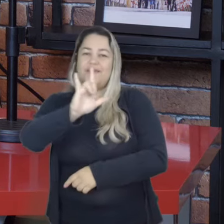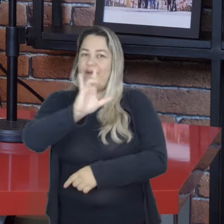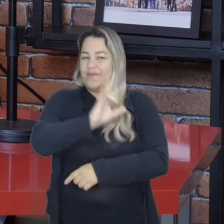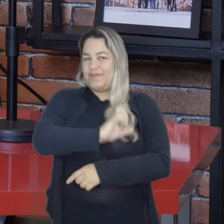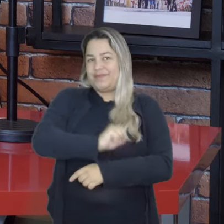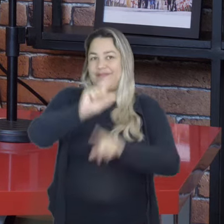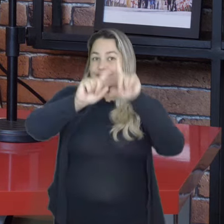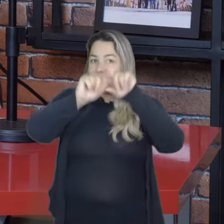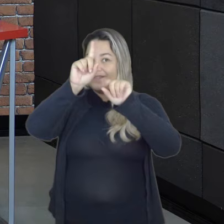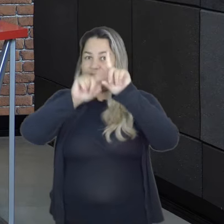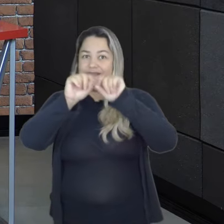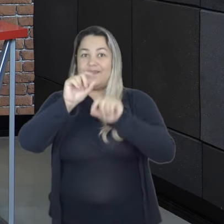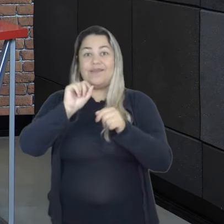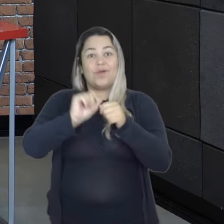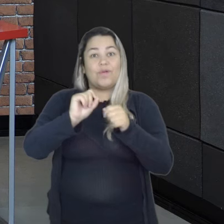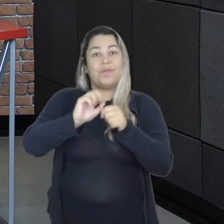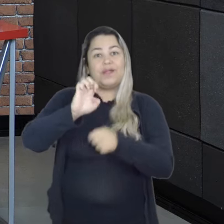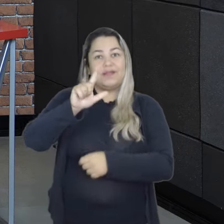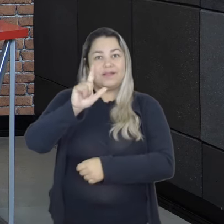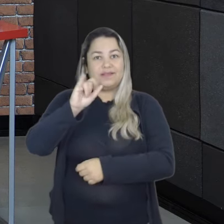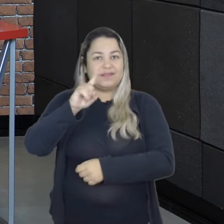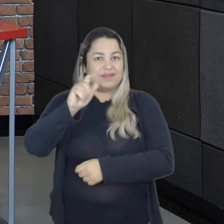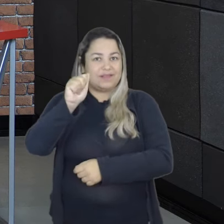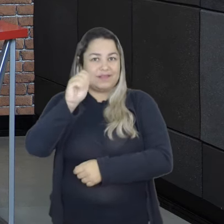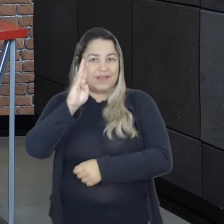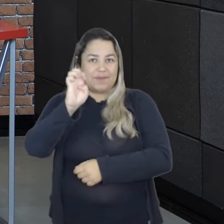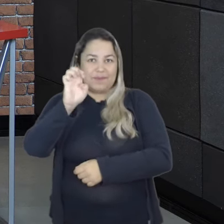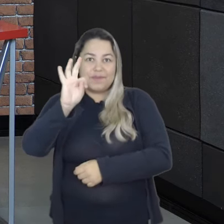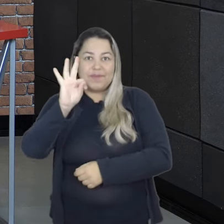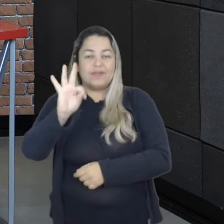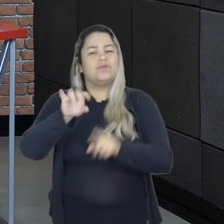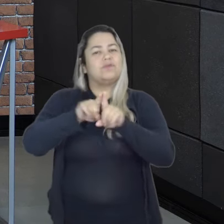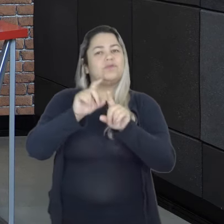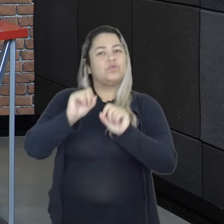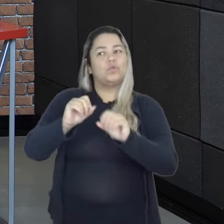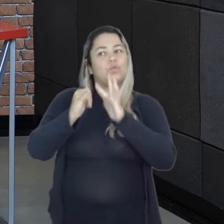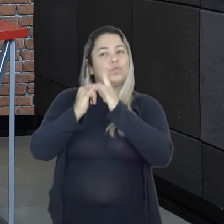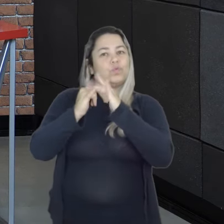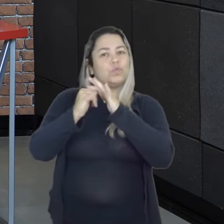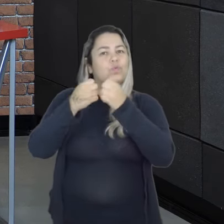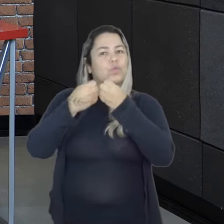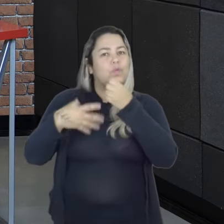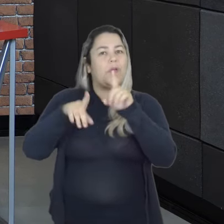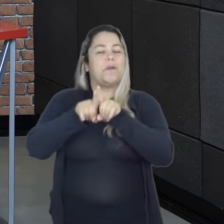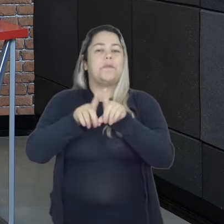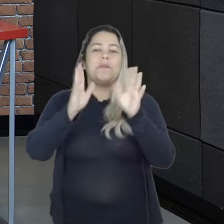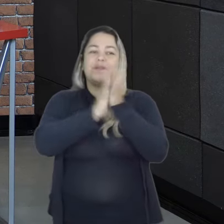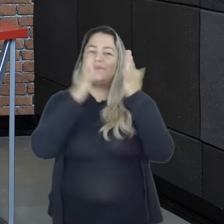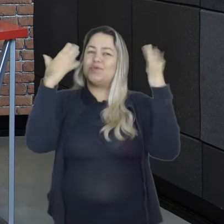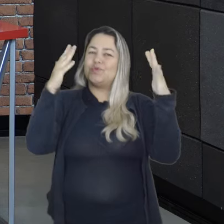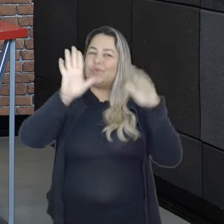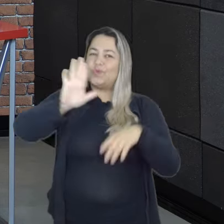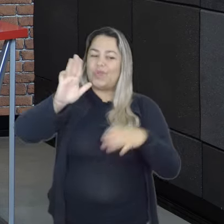a gente ama estrelas. E faça como a Elizabeth Costa, que deixou um comentário pra gente lá no YouTube. Ela escreveu assim, ó: